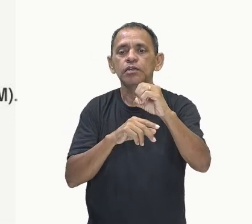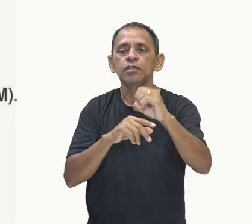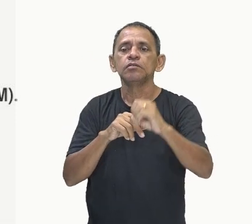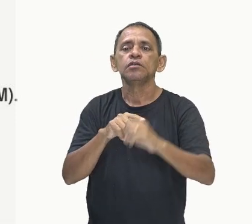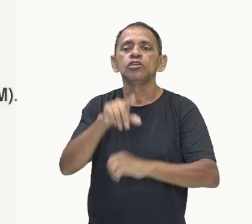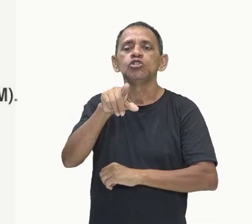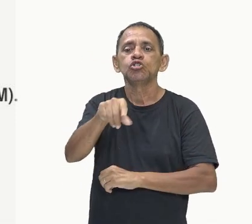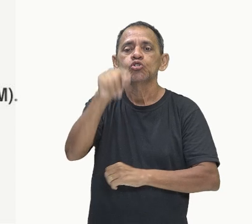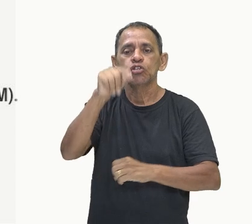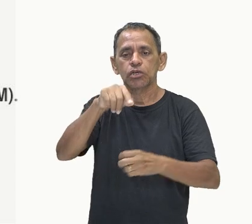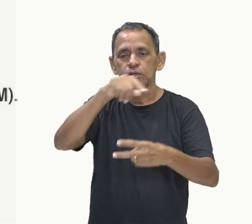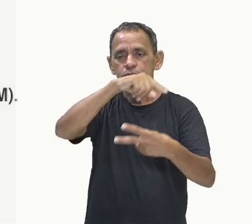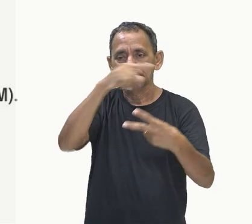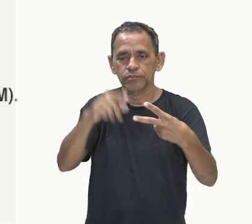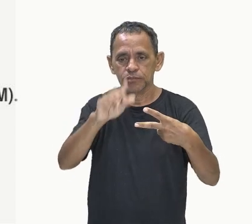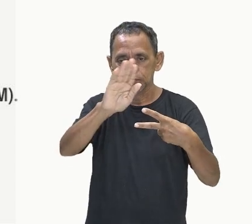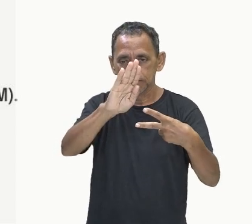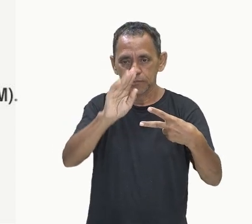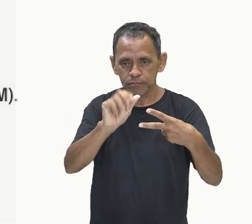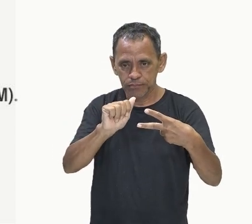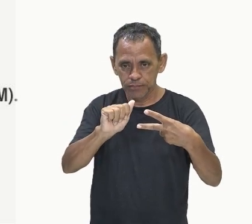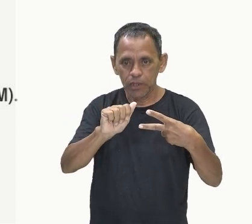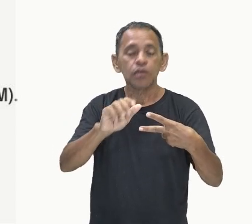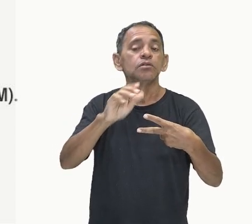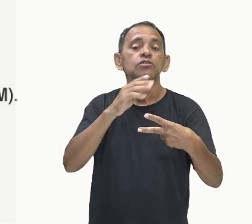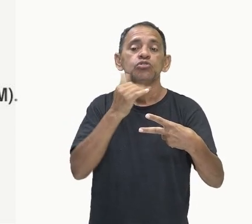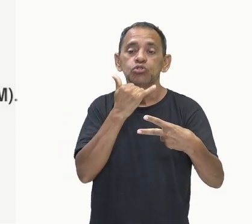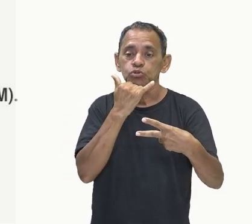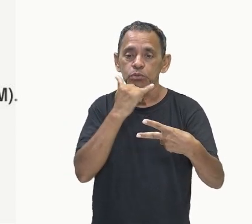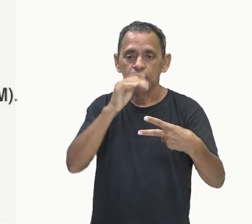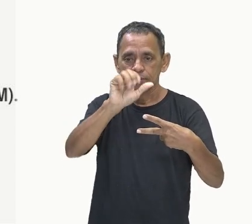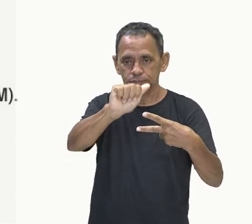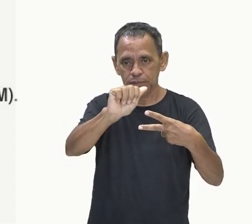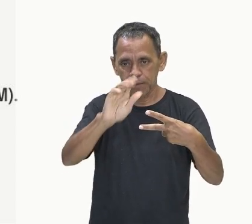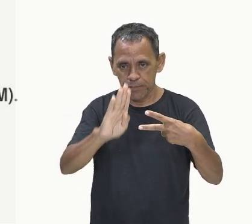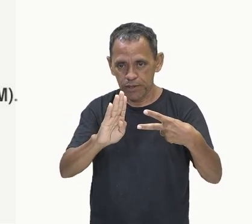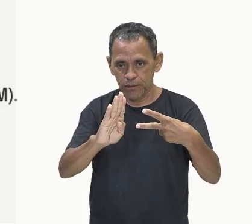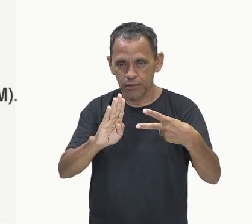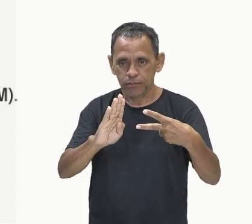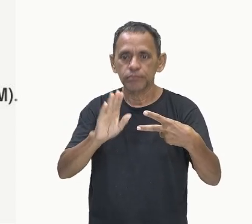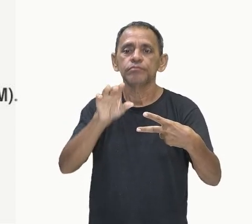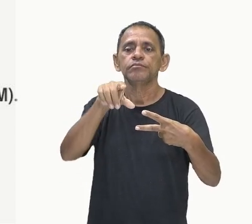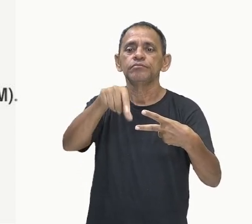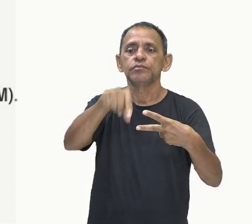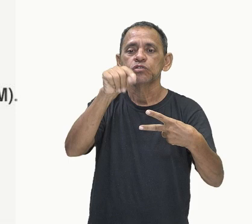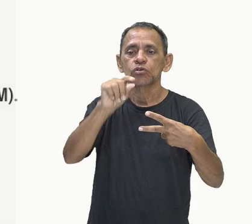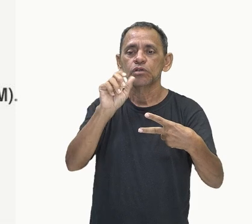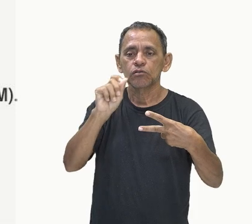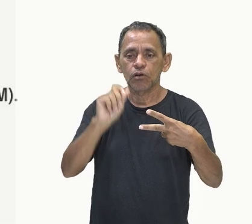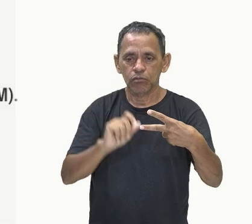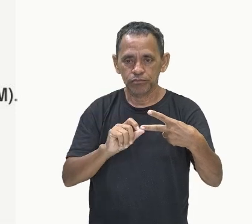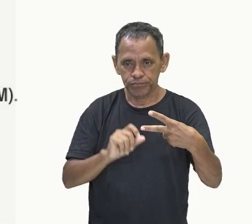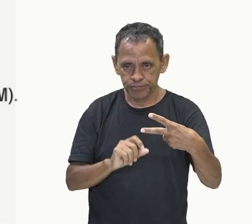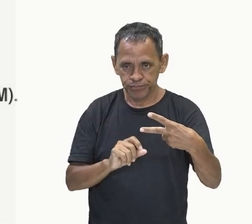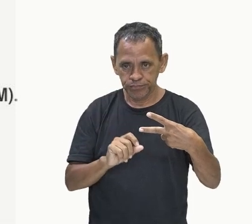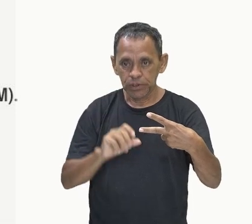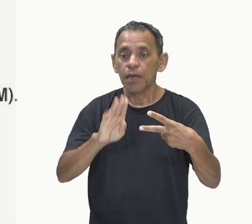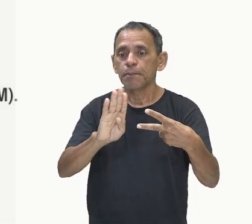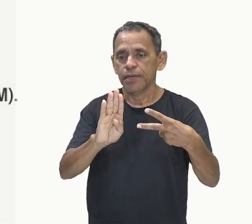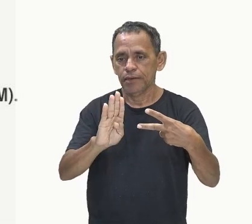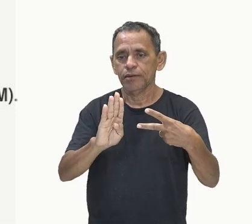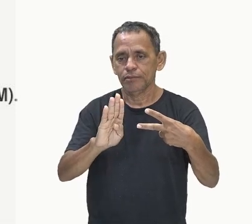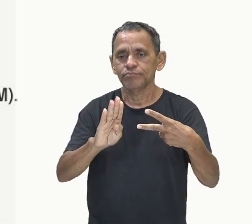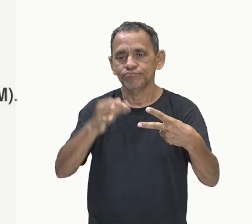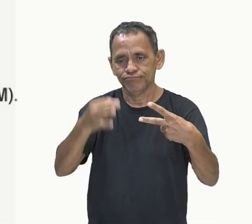B, maior e menor energia cinética. Ok? Então, nós vimos aí dois exemplos né, para